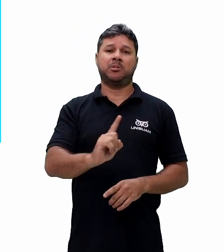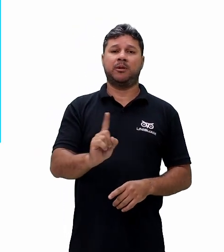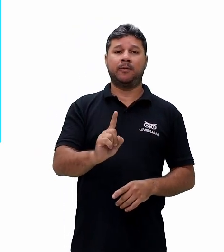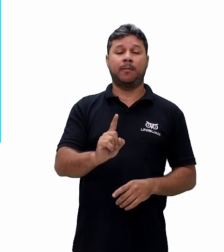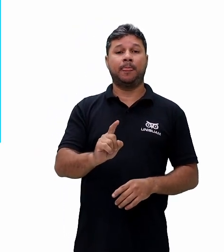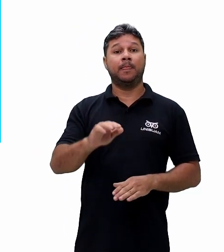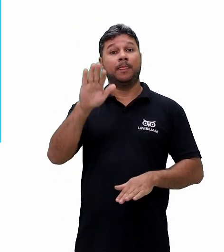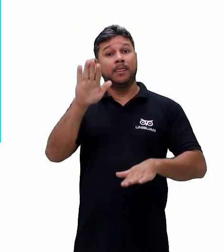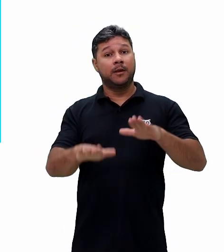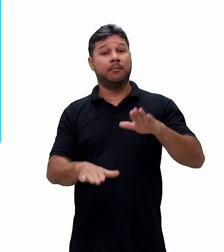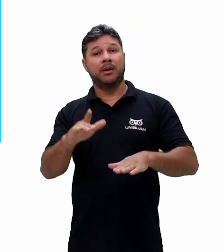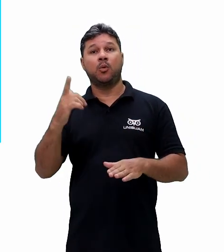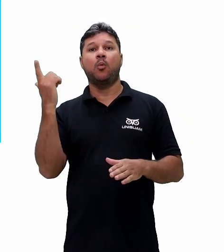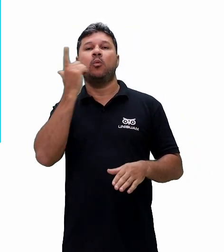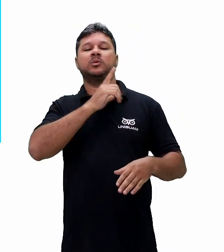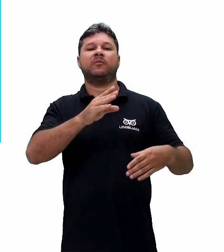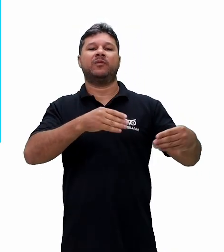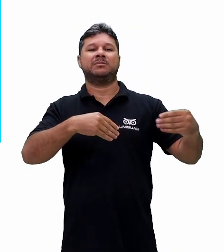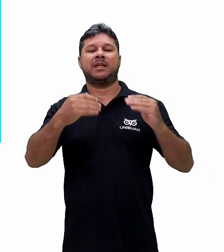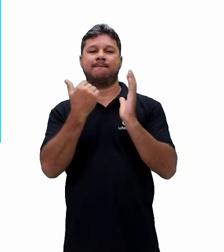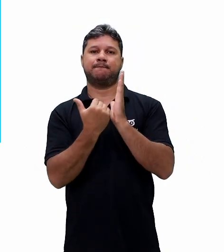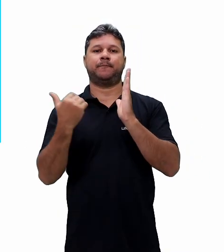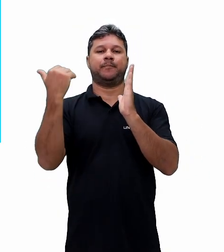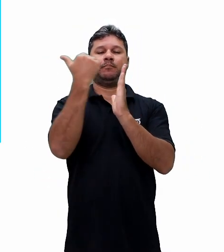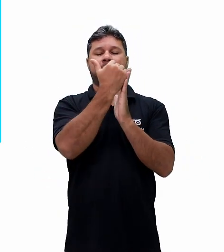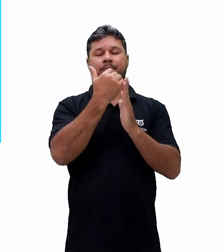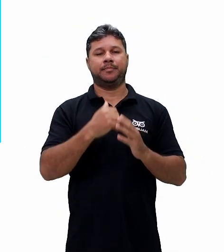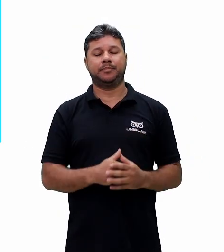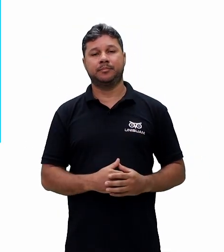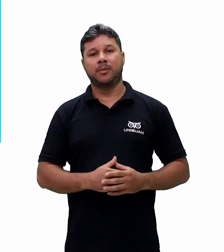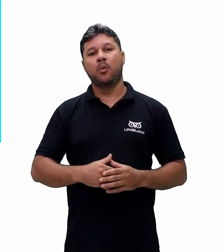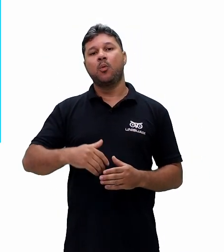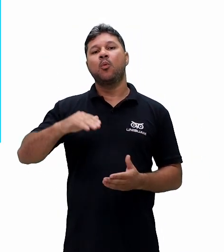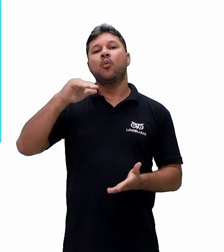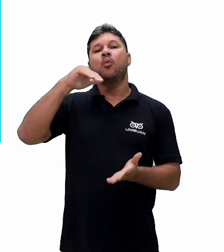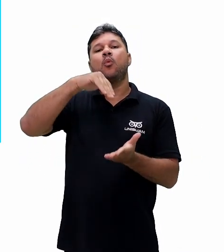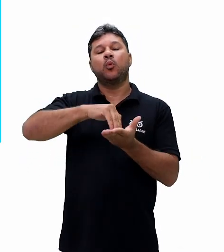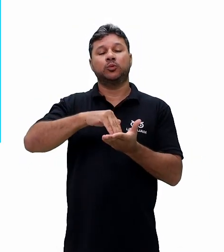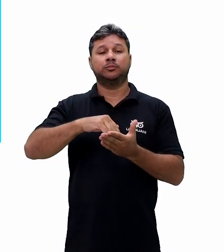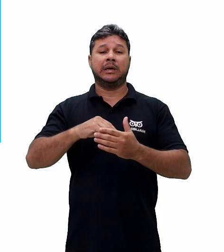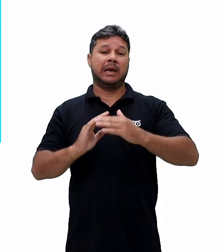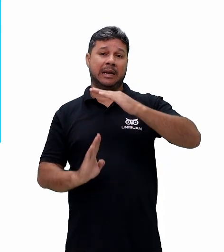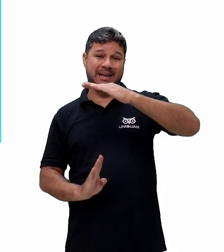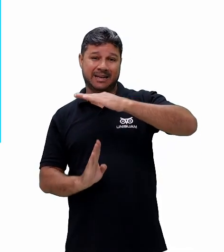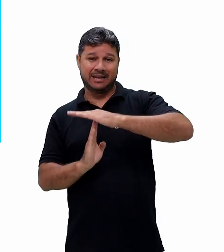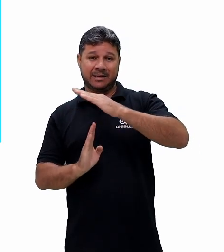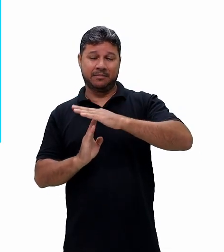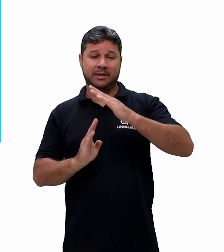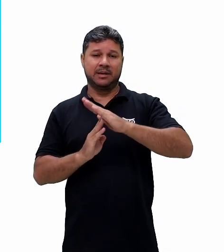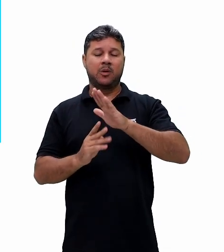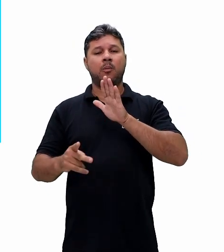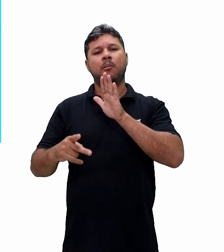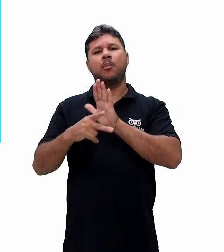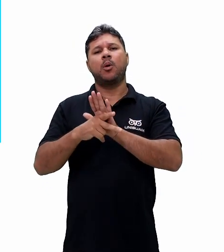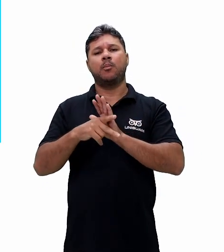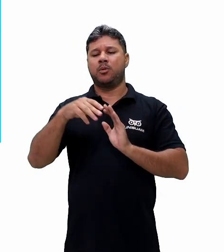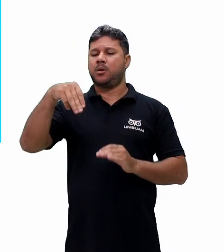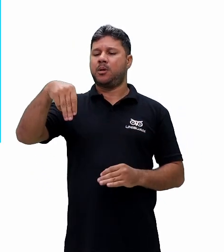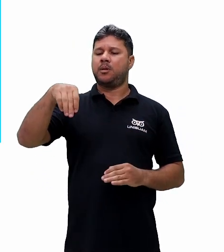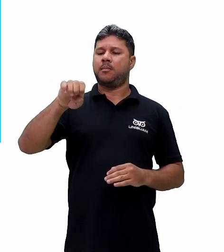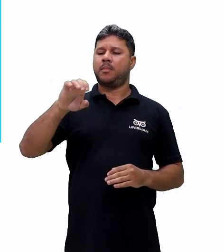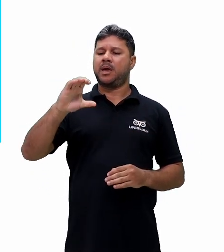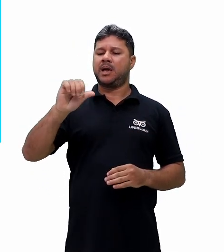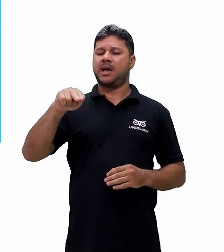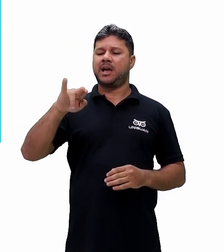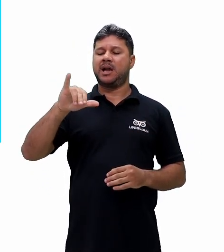a maiores níveis de flexibilidade. E, por último, limitação mecânica. O que seria